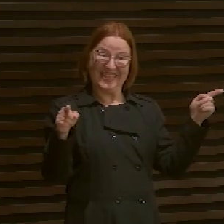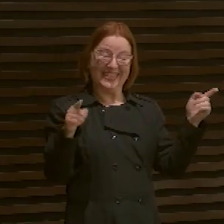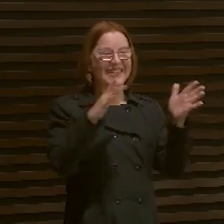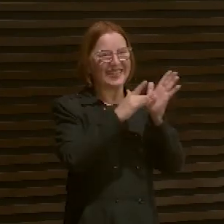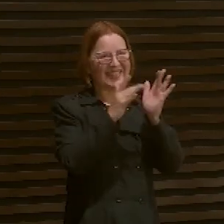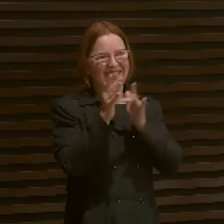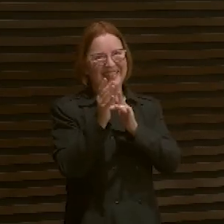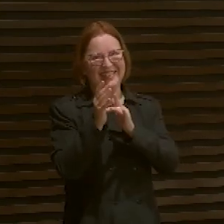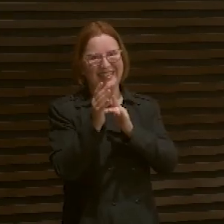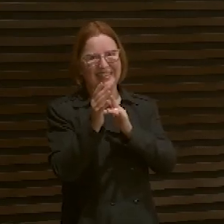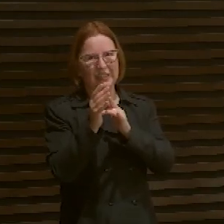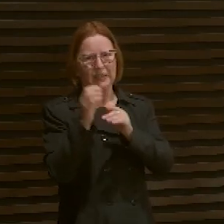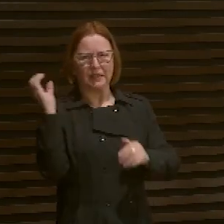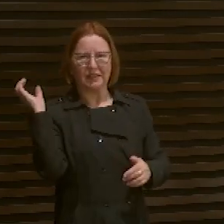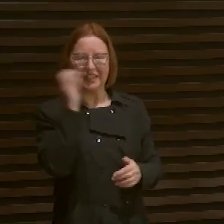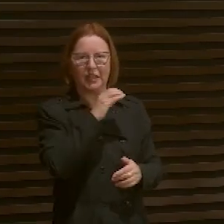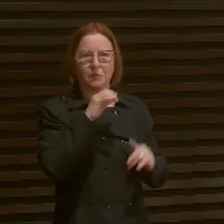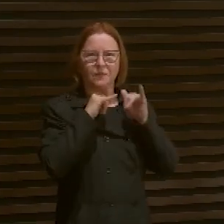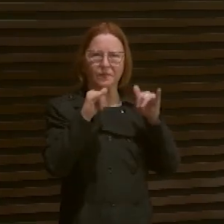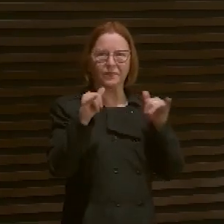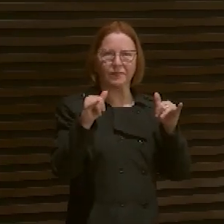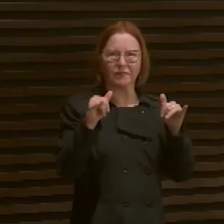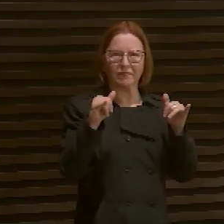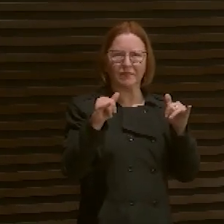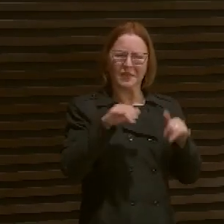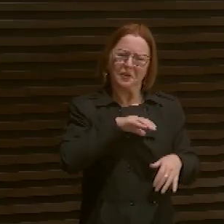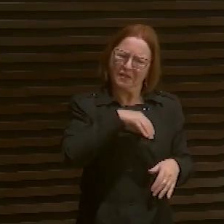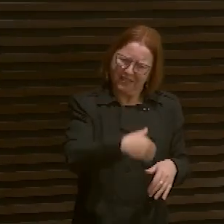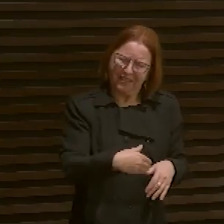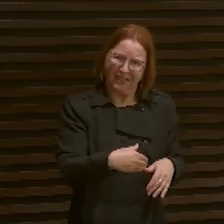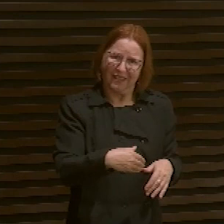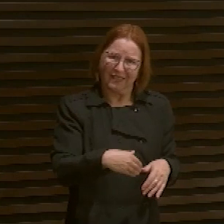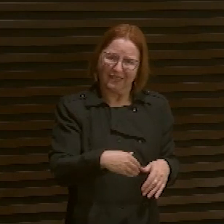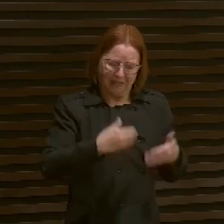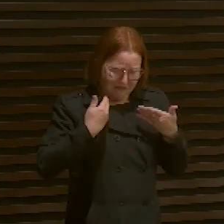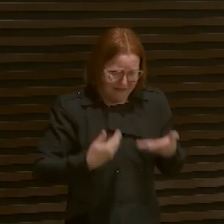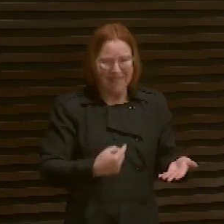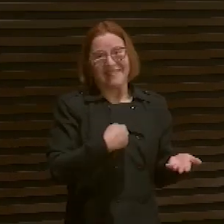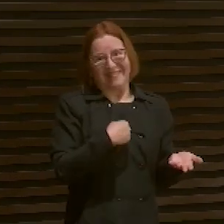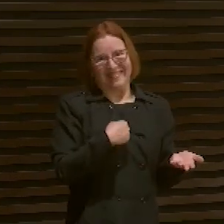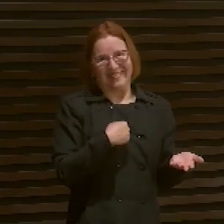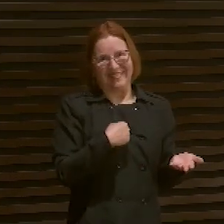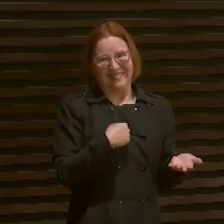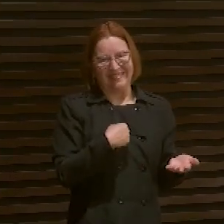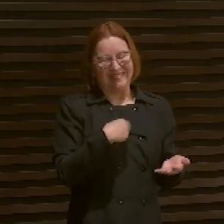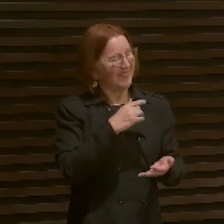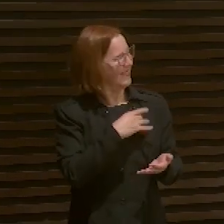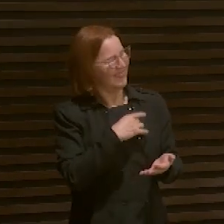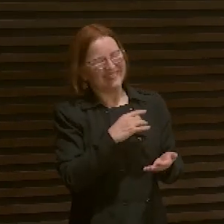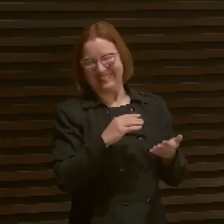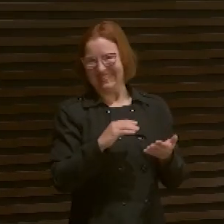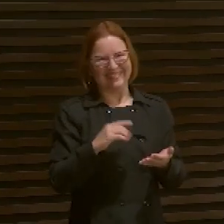Jesus imediatamente lhes disse: tende bom ânimo, sou eu, não